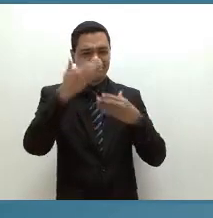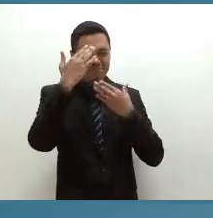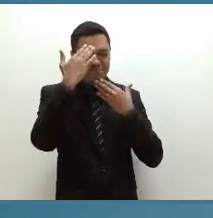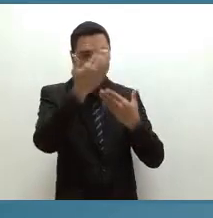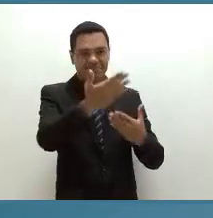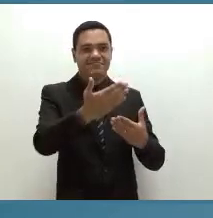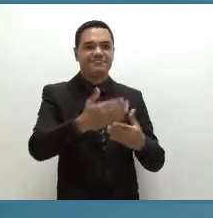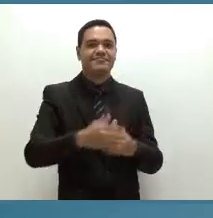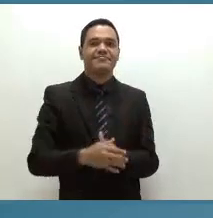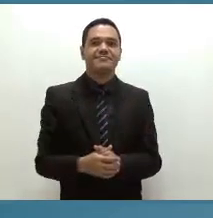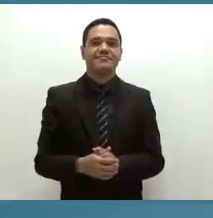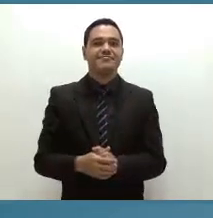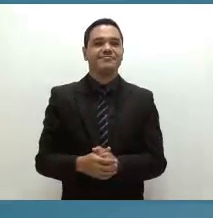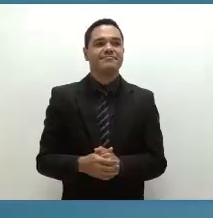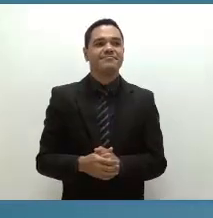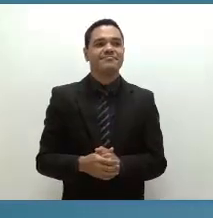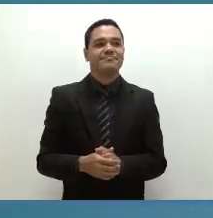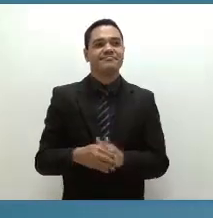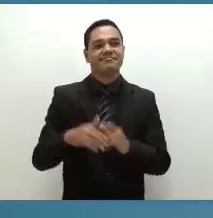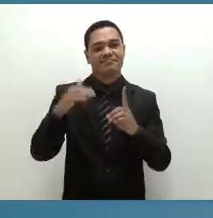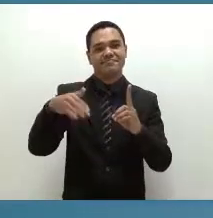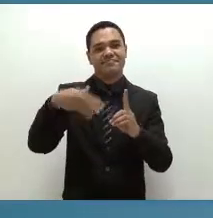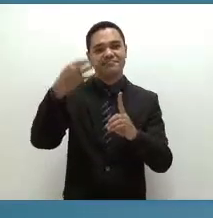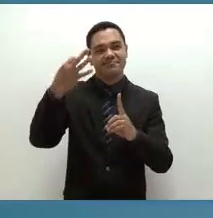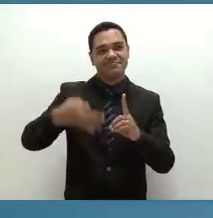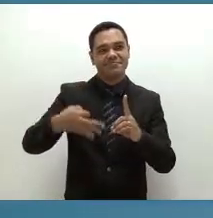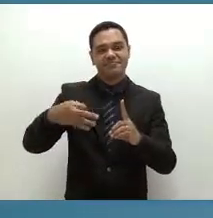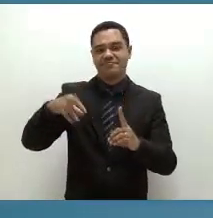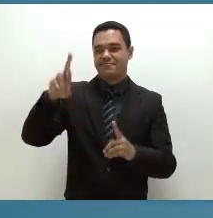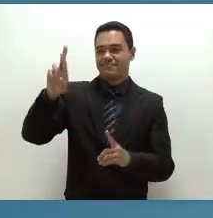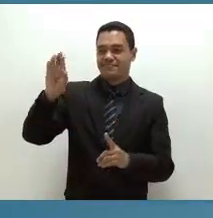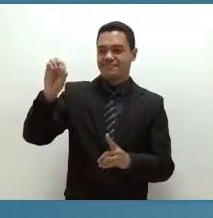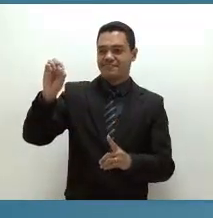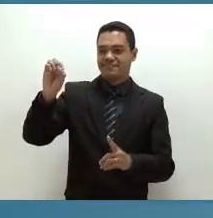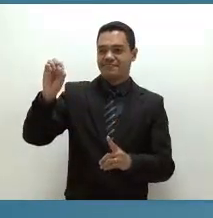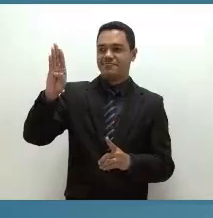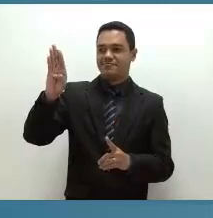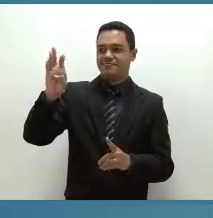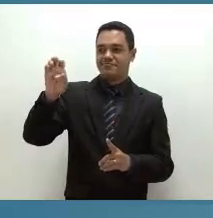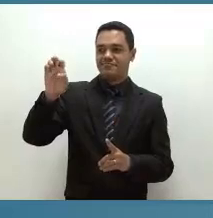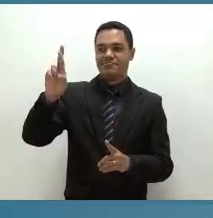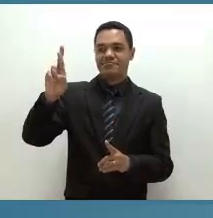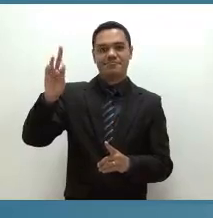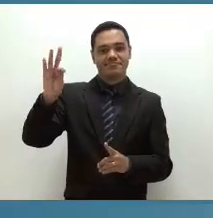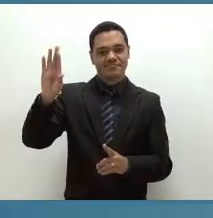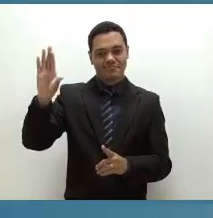Moura. Obrigado, senhora presidente. Bem, hoje a todos.